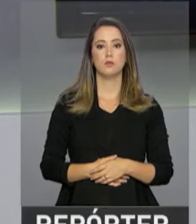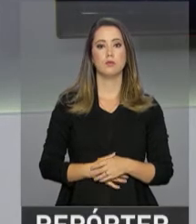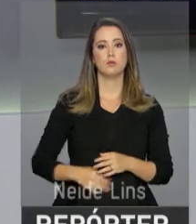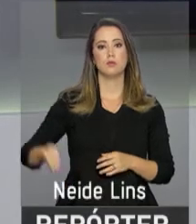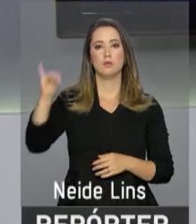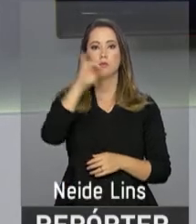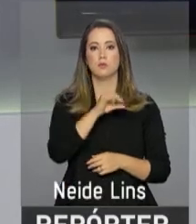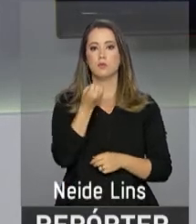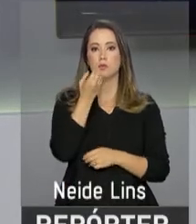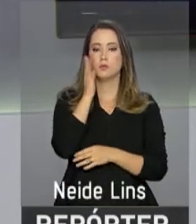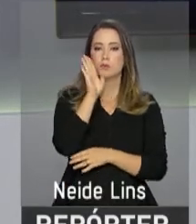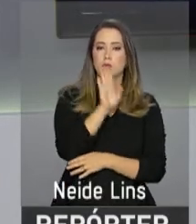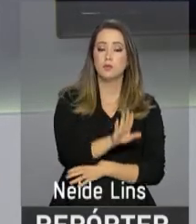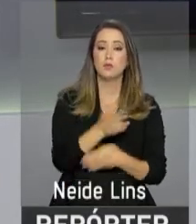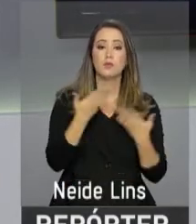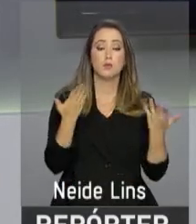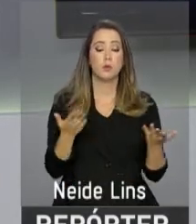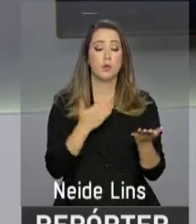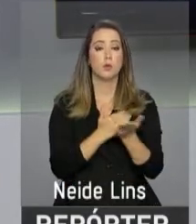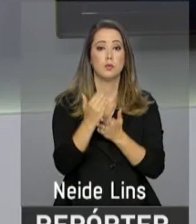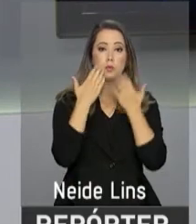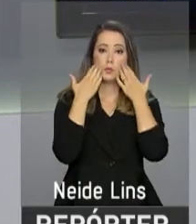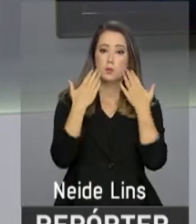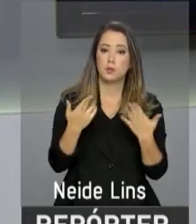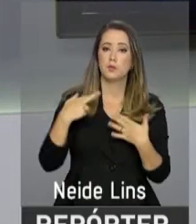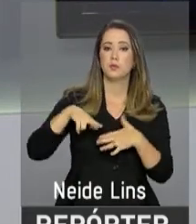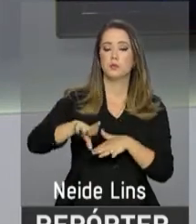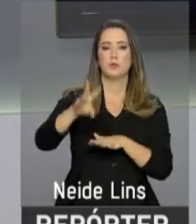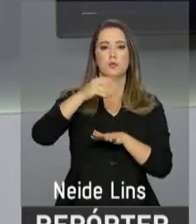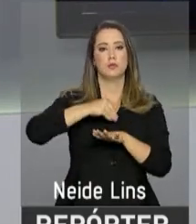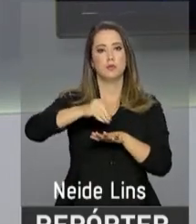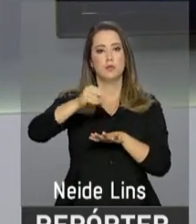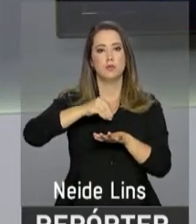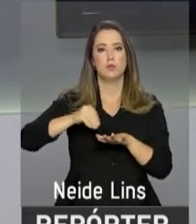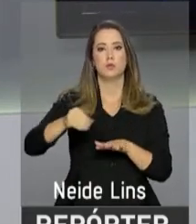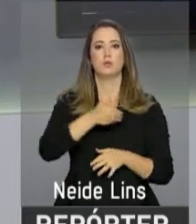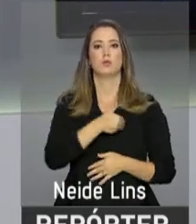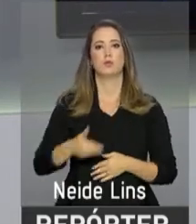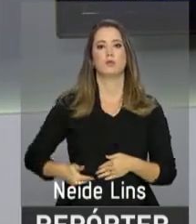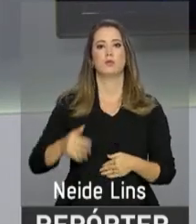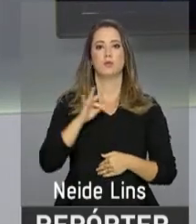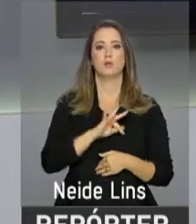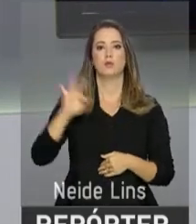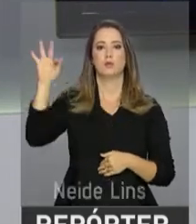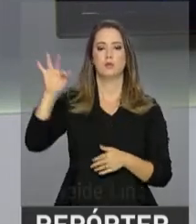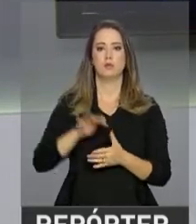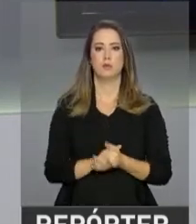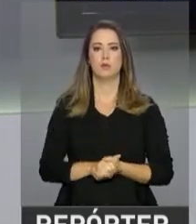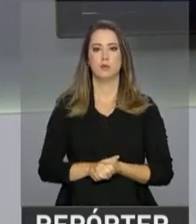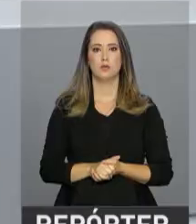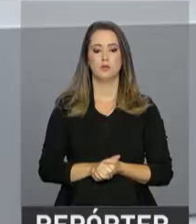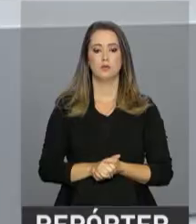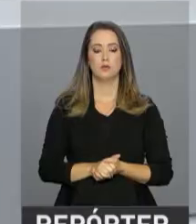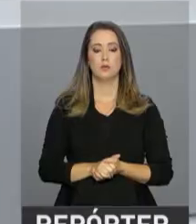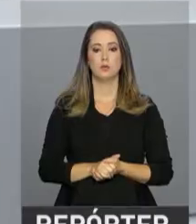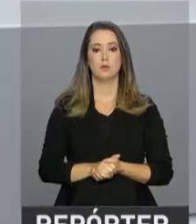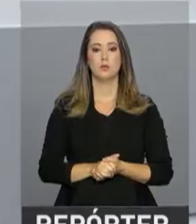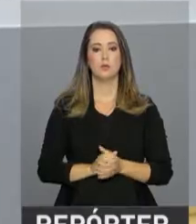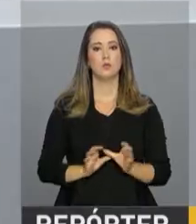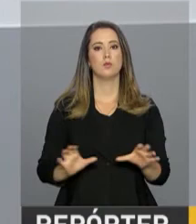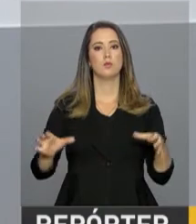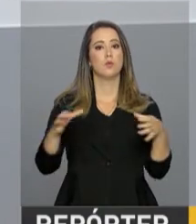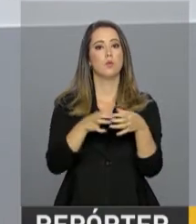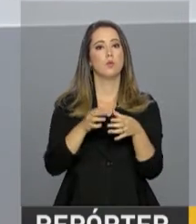Olá, muito boa tarde para você. Começa agora mais uma edição do Repórter NBR e as notícias do governo federal. A